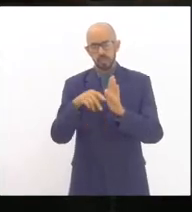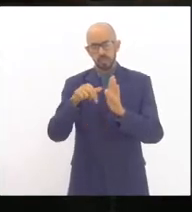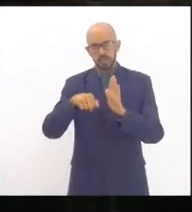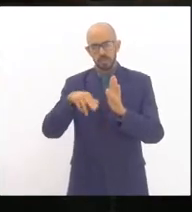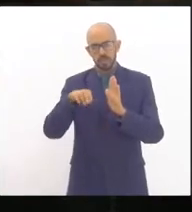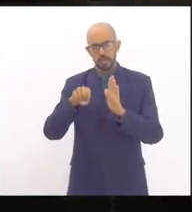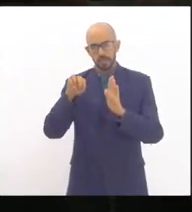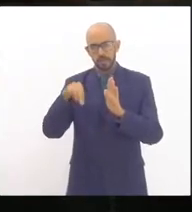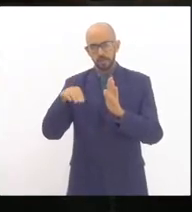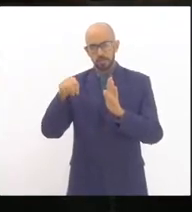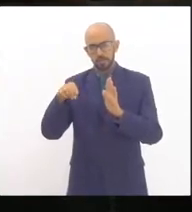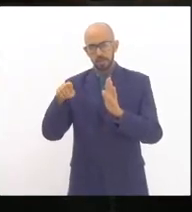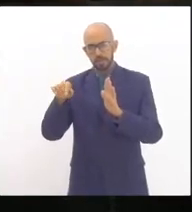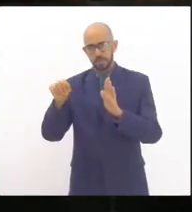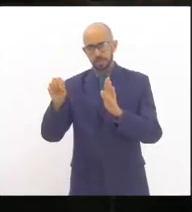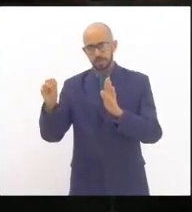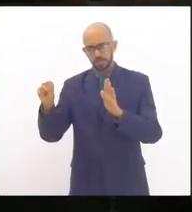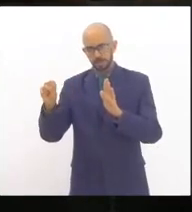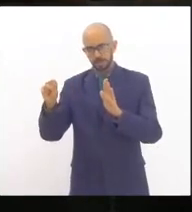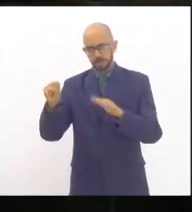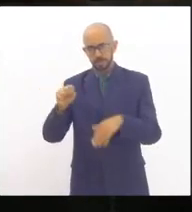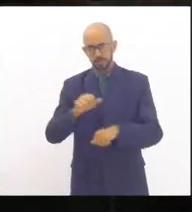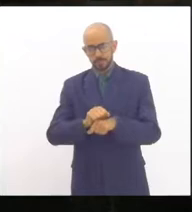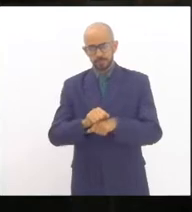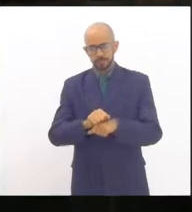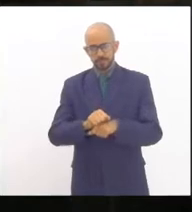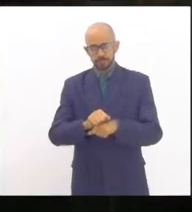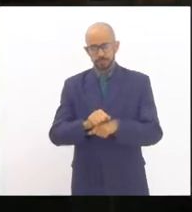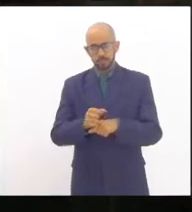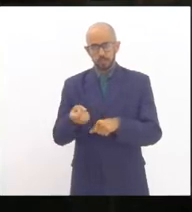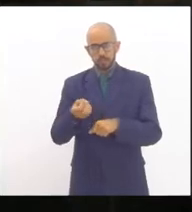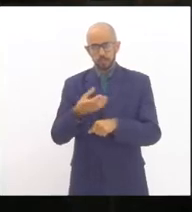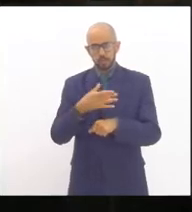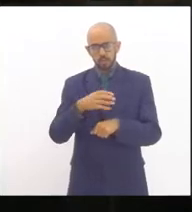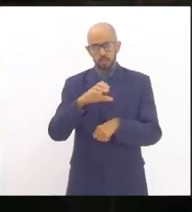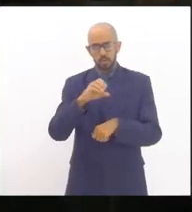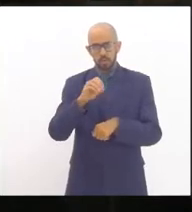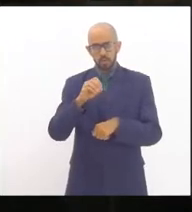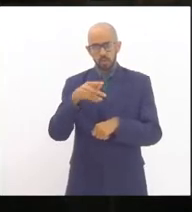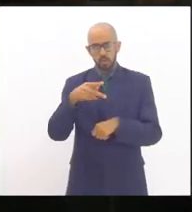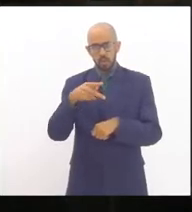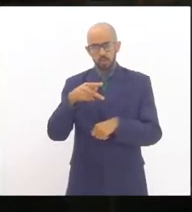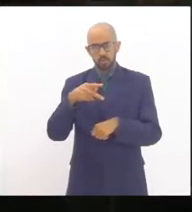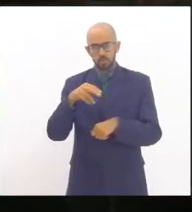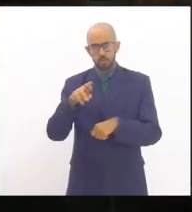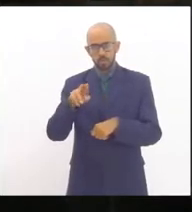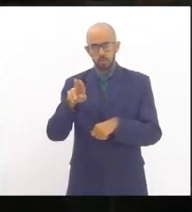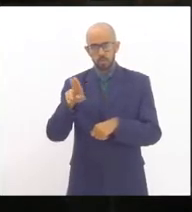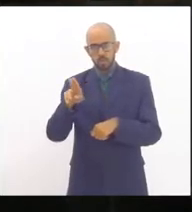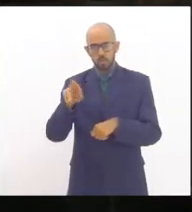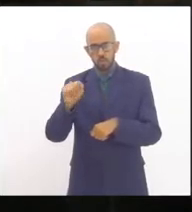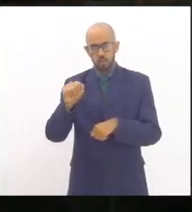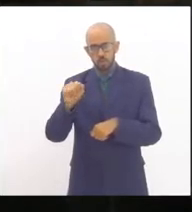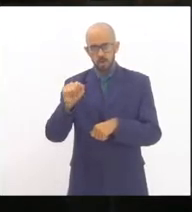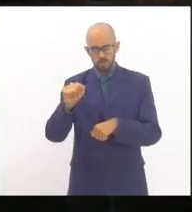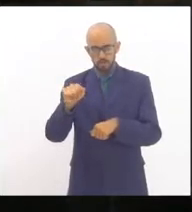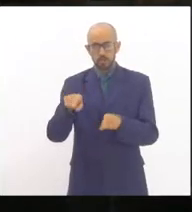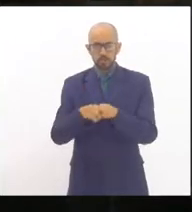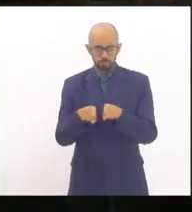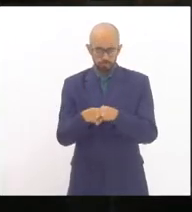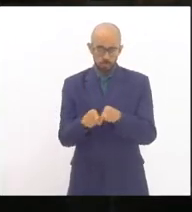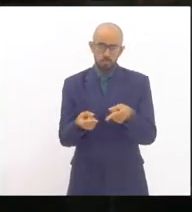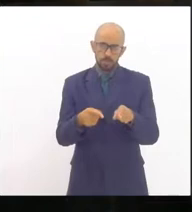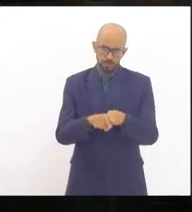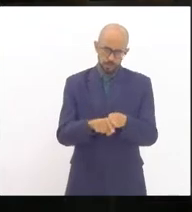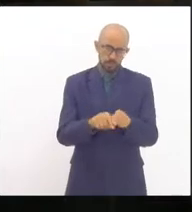é o plano de trabalho da nova Coop Rua novamente parceria com a secretaria de governo